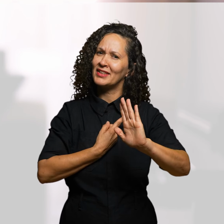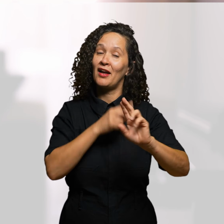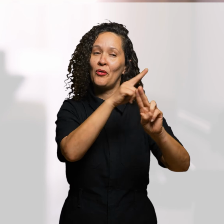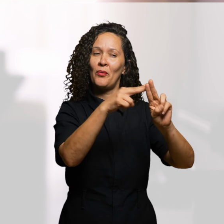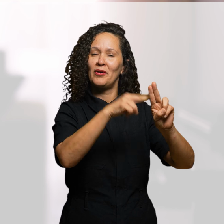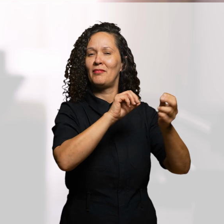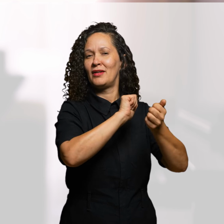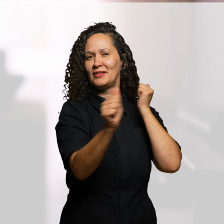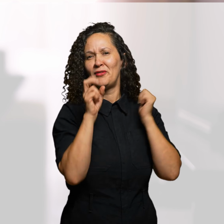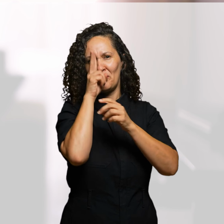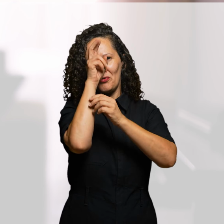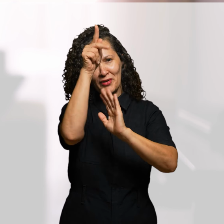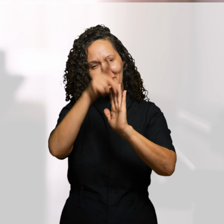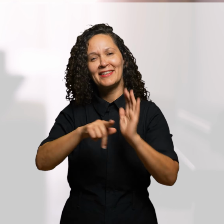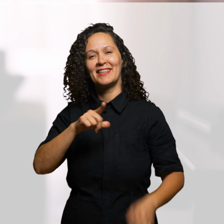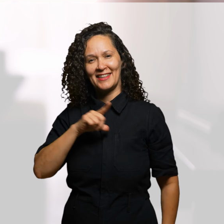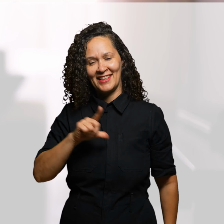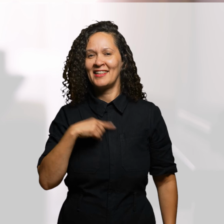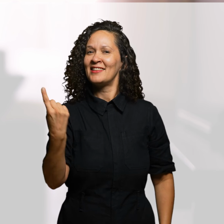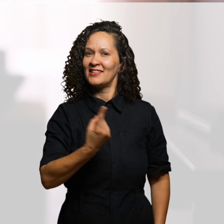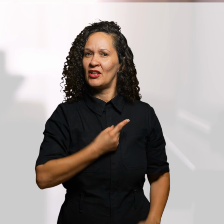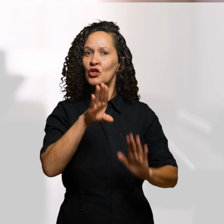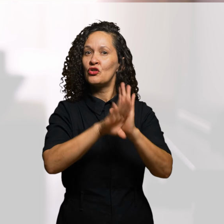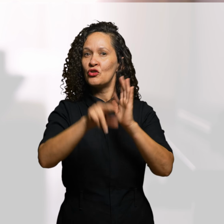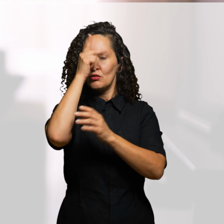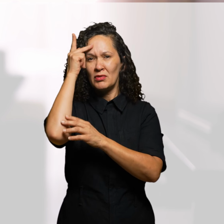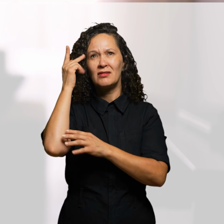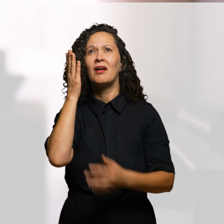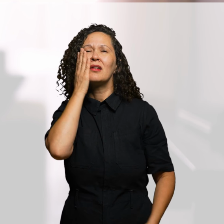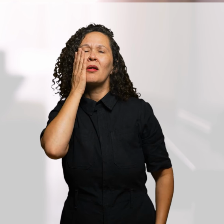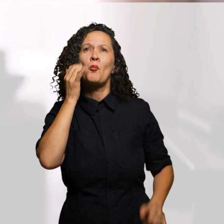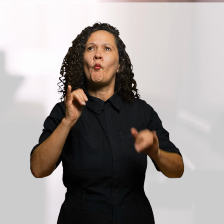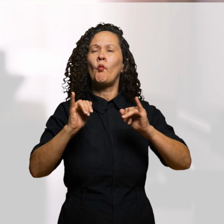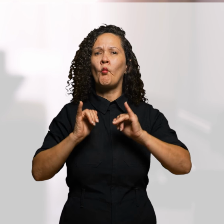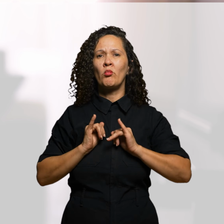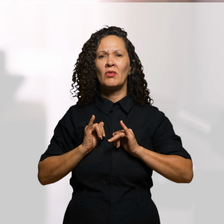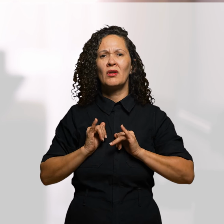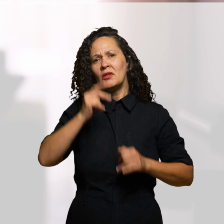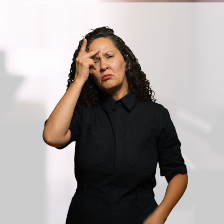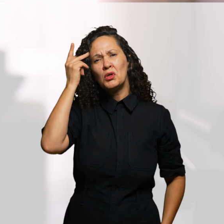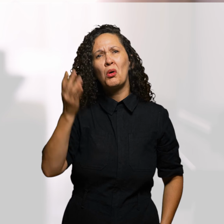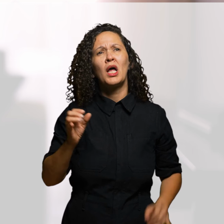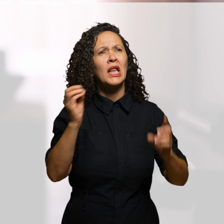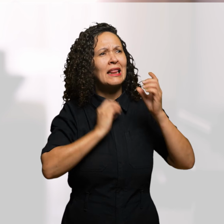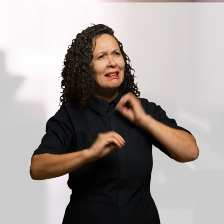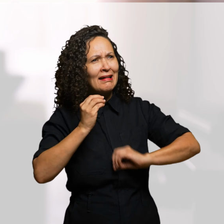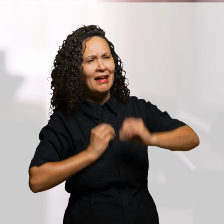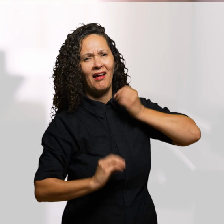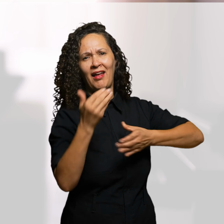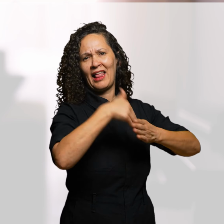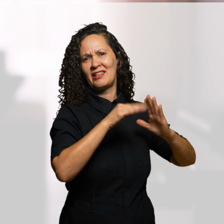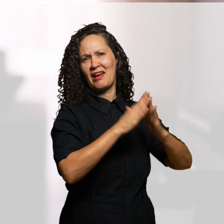tem um projeto de esporte muito forte também, onde a gente tira pessoas do estado, sabe? Pessoas que... Depressão de dentro de